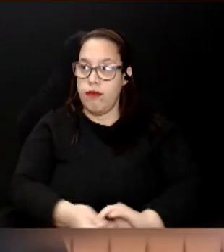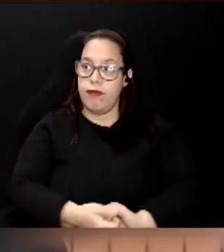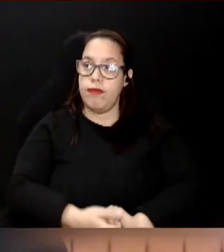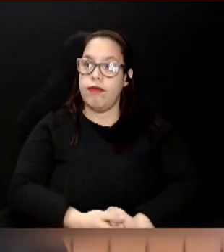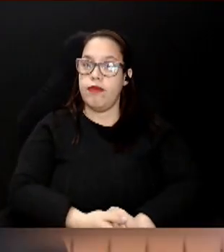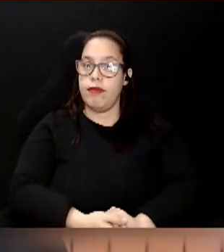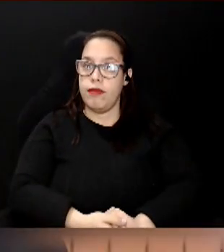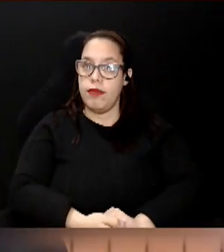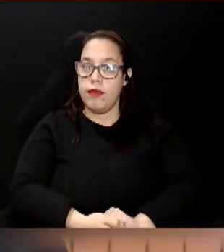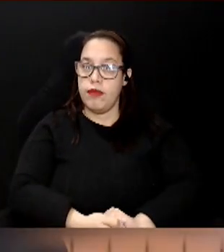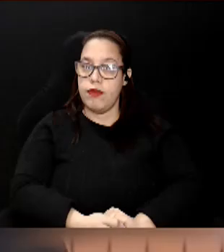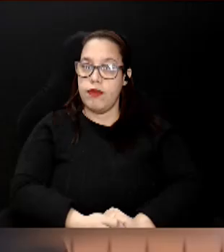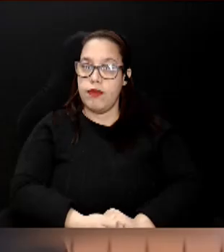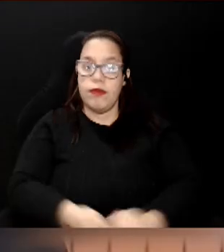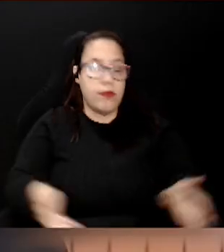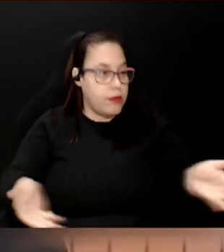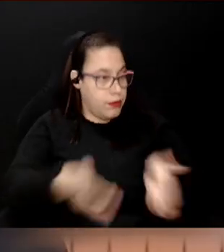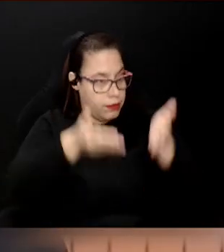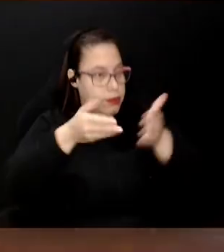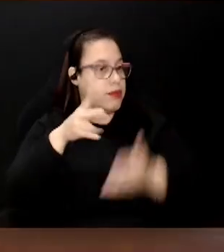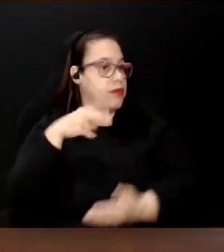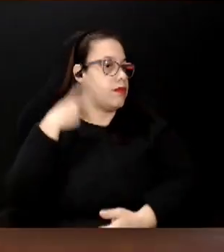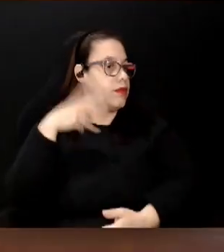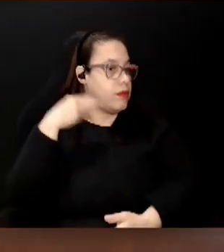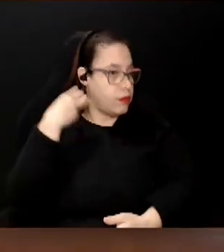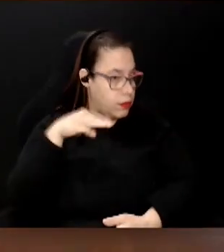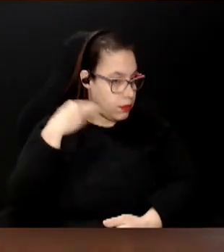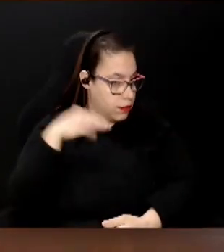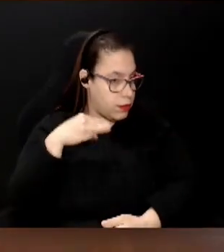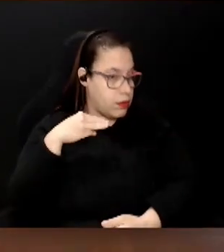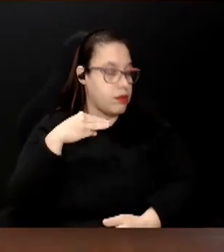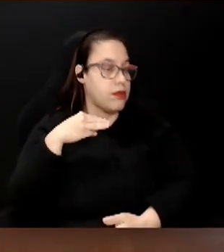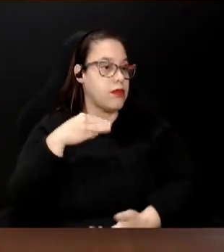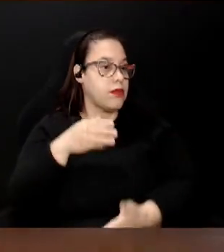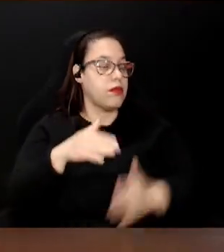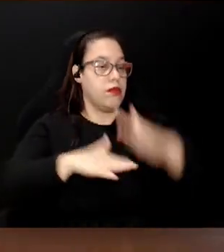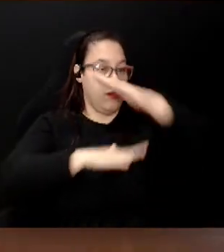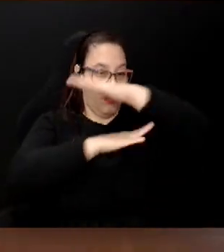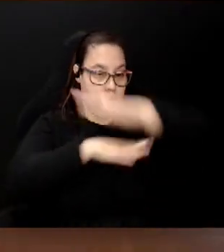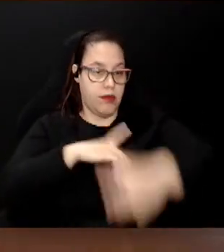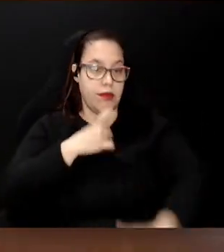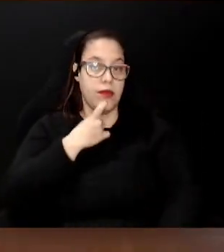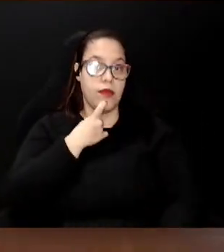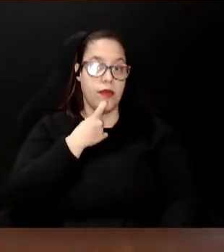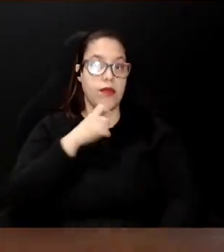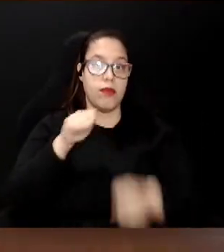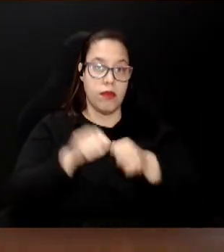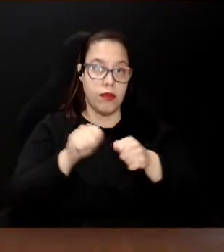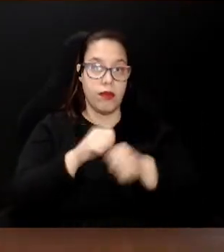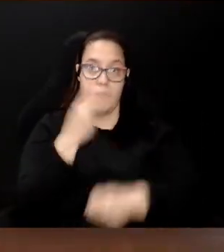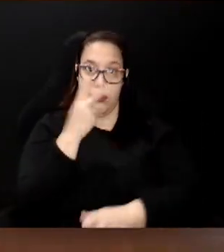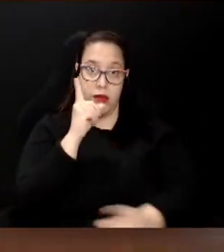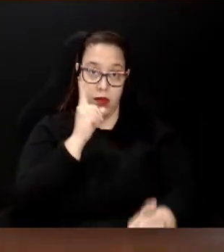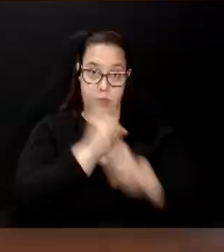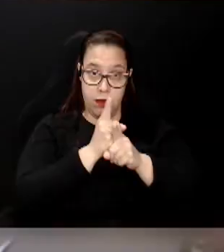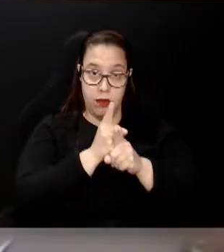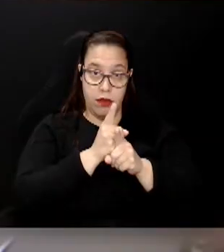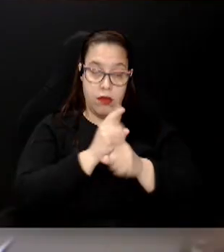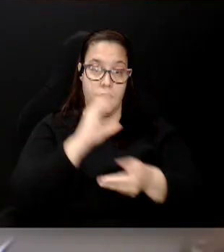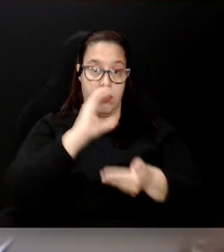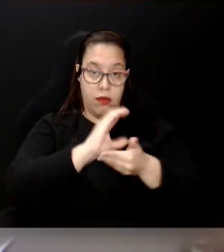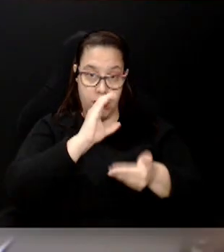Por iniciativa da vereadora Mariana Conte, a Câmara Municipal realizou o segundo encontro de conselheiros da